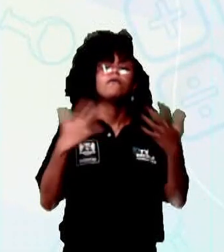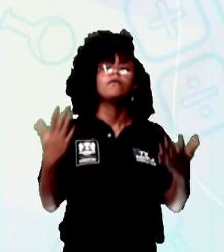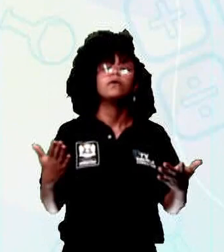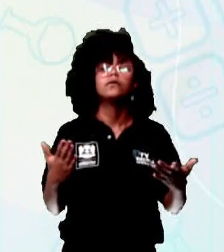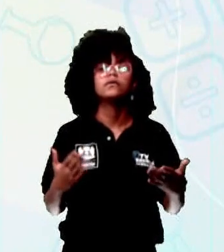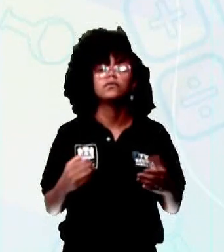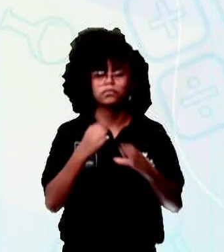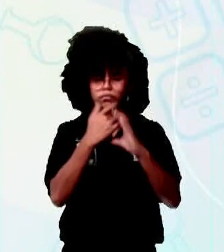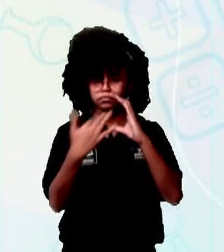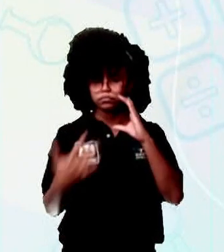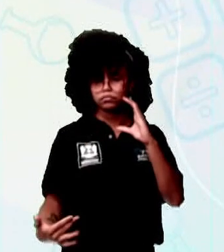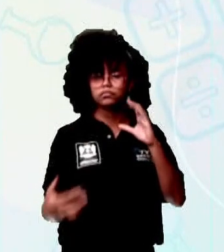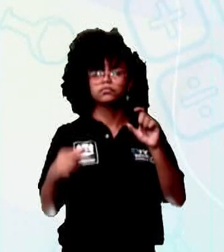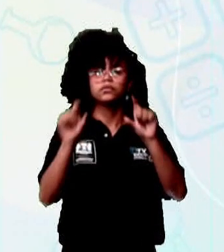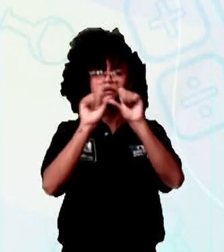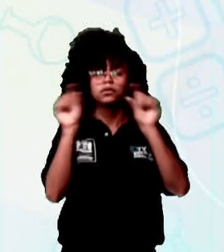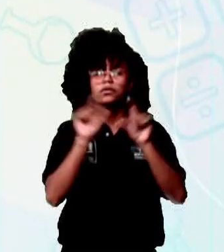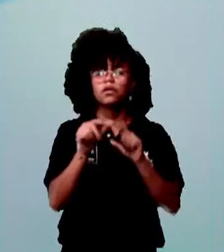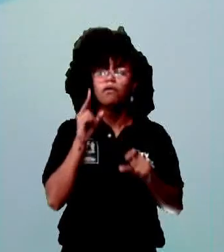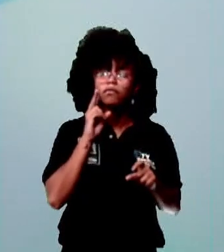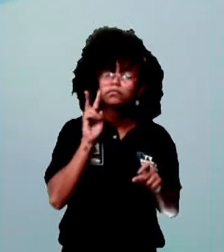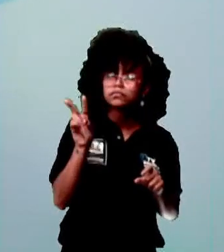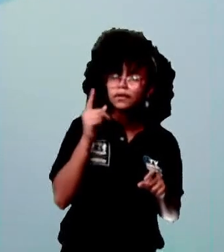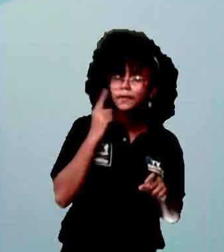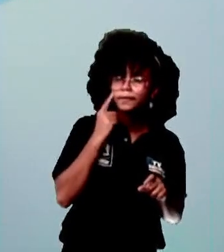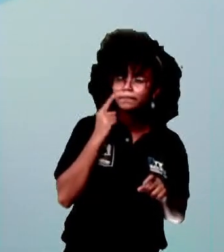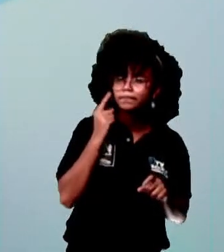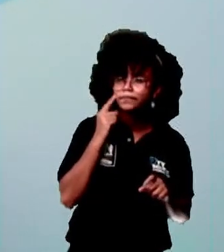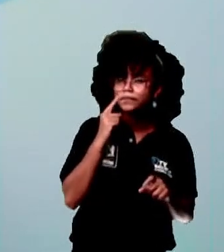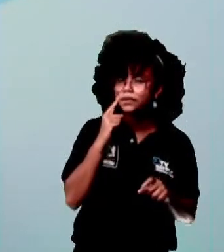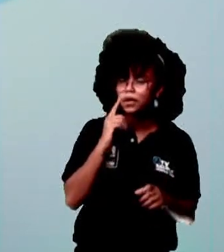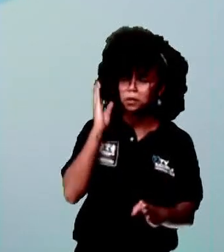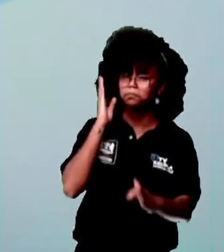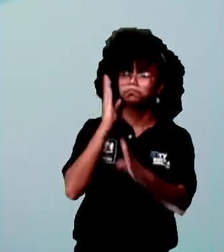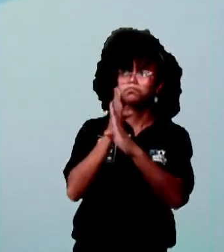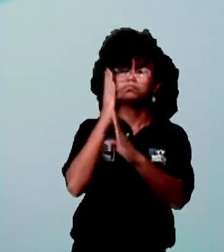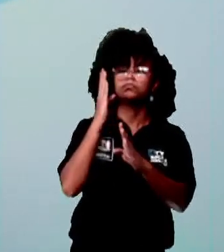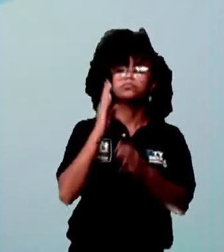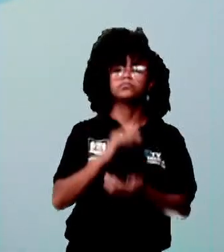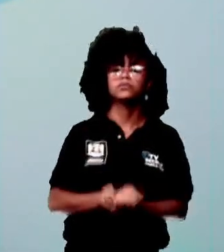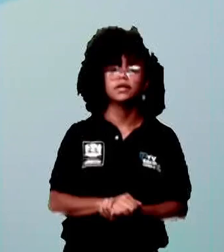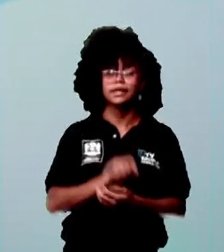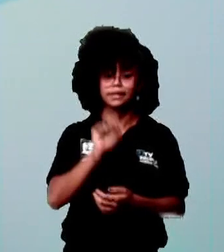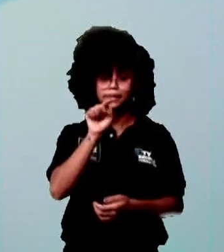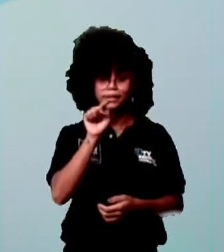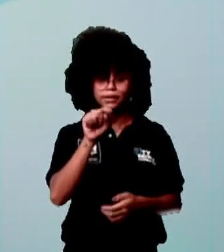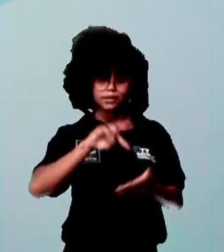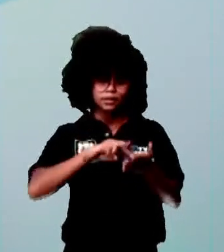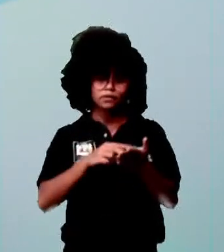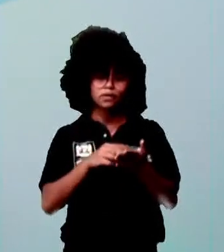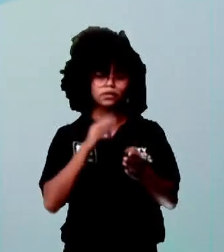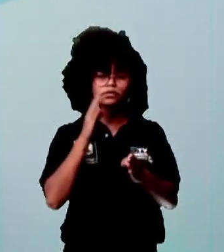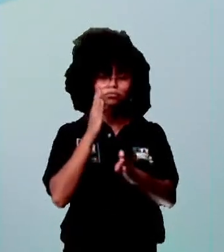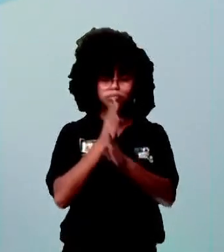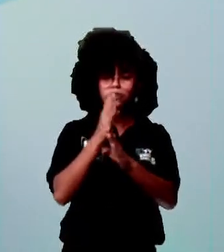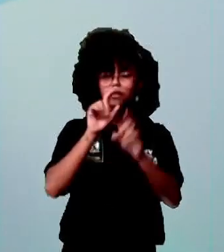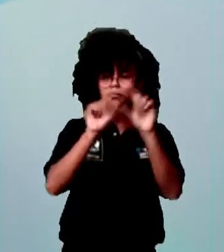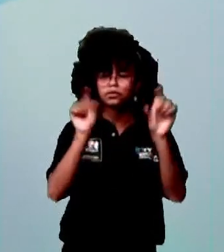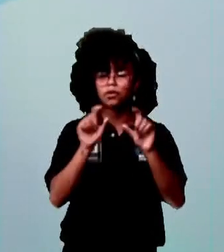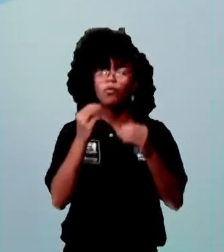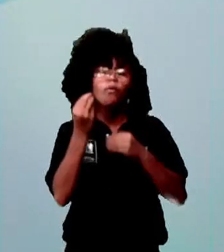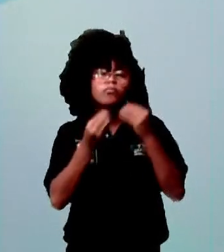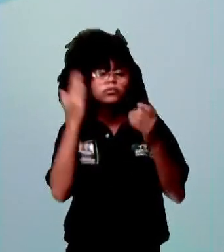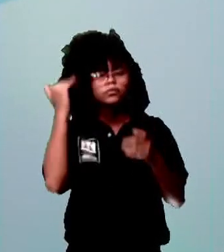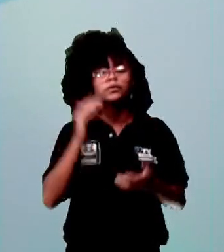tirinha? Como é que eu posso olhar para uma tirinha e identificá-la imediatamente? Isso aqui se trata de uma tirinha. Como é que eu posso saber disso? Em